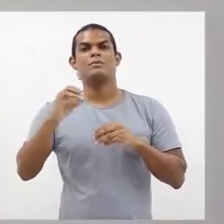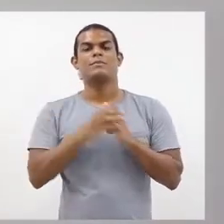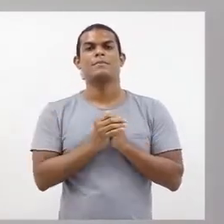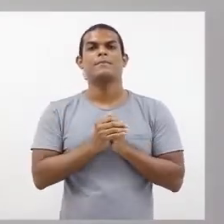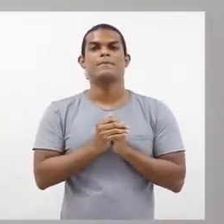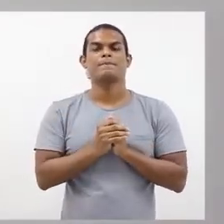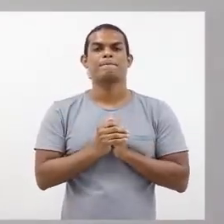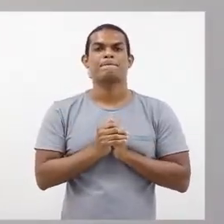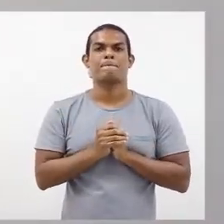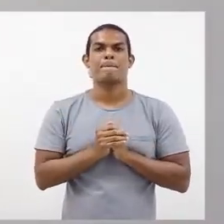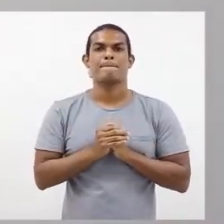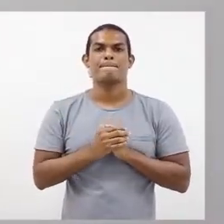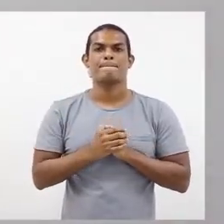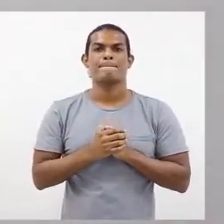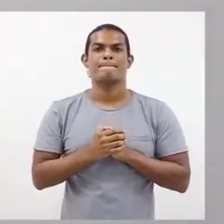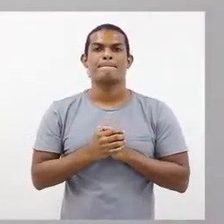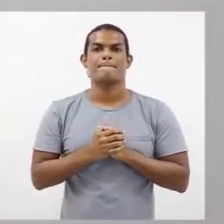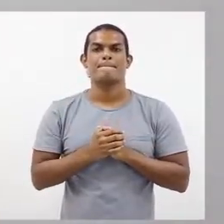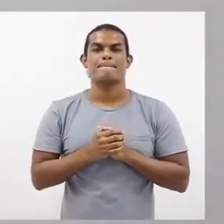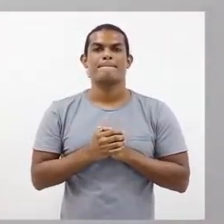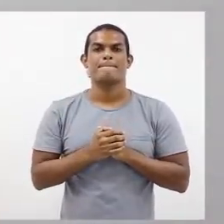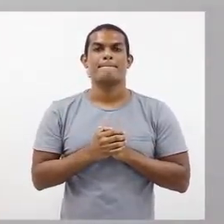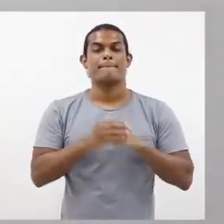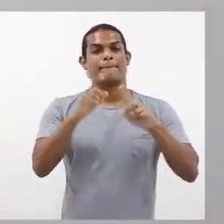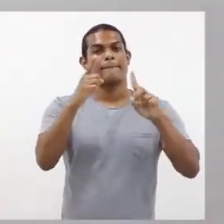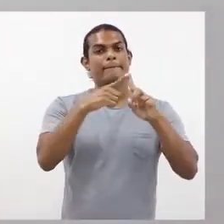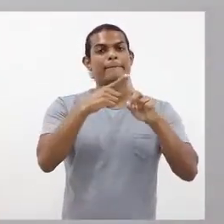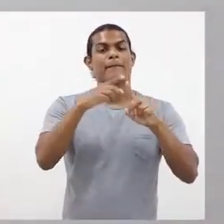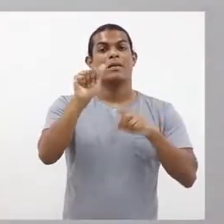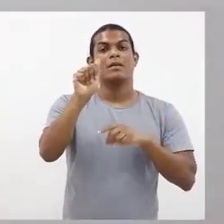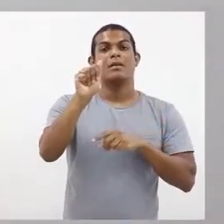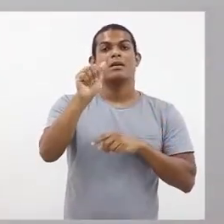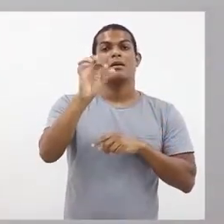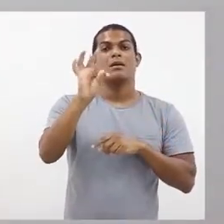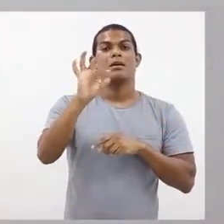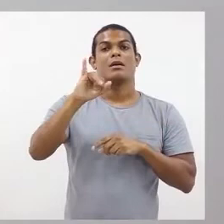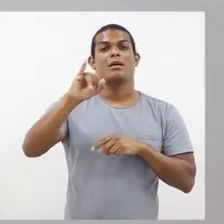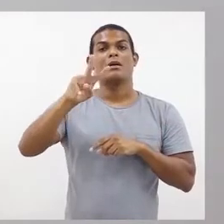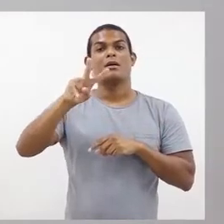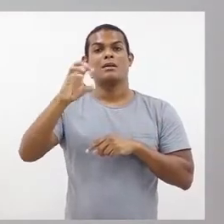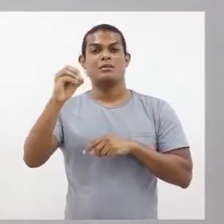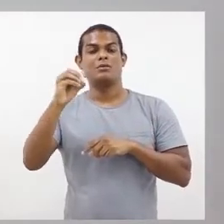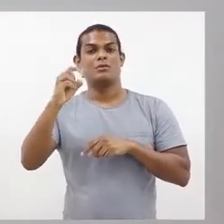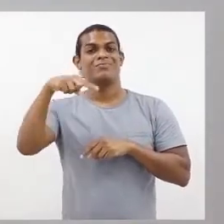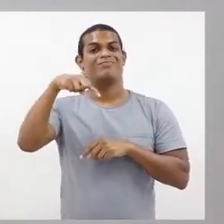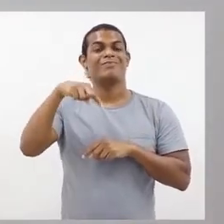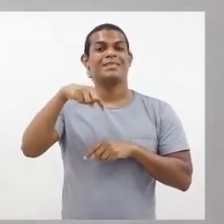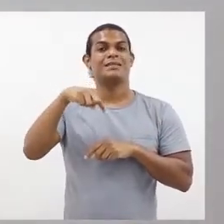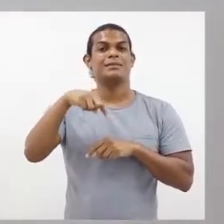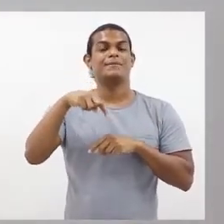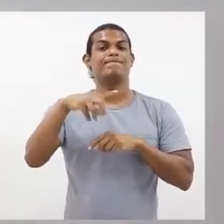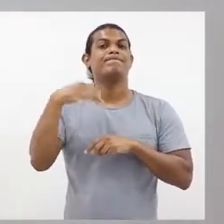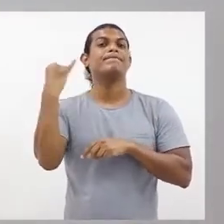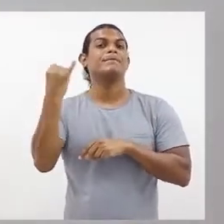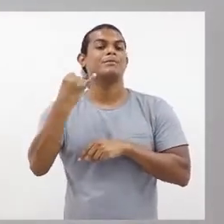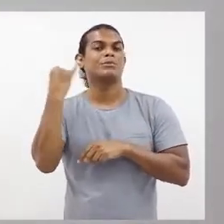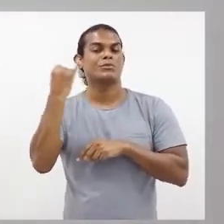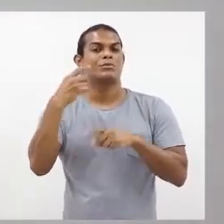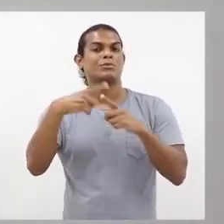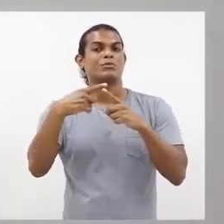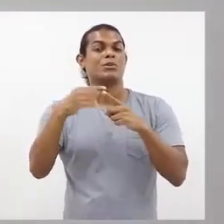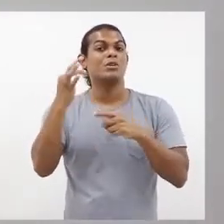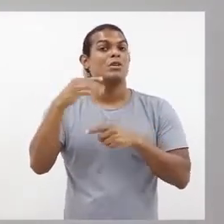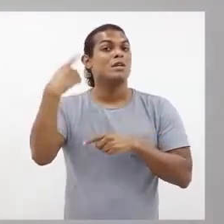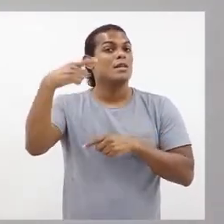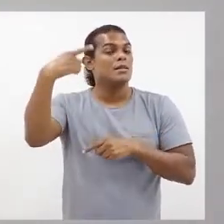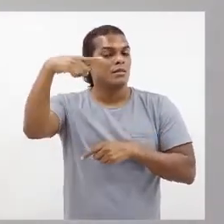e despesa. O ativo, tá? E aí fixa bem esse elemento, porque a gente vai precisar